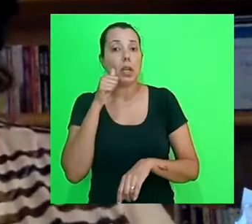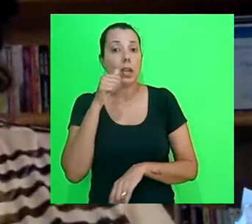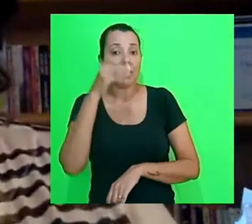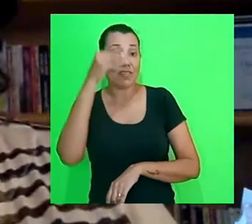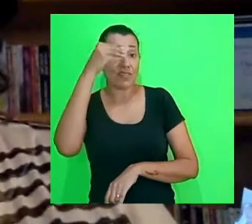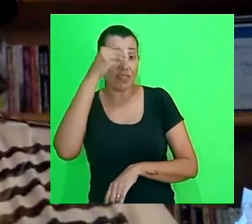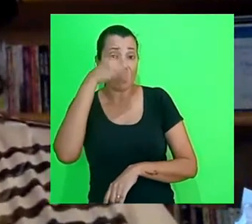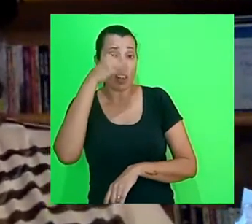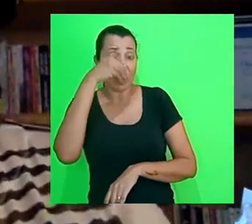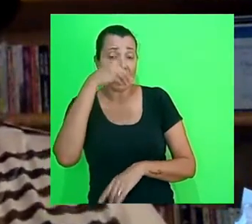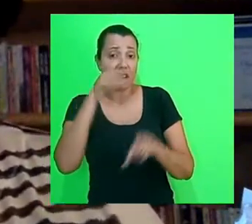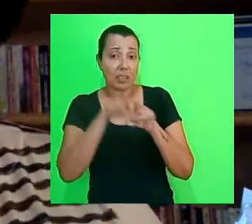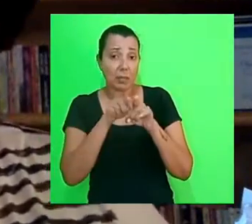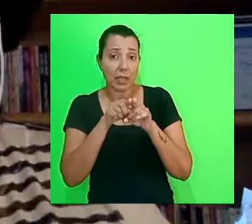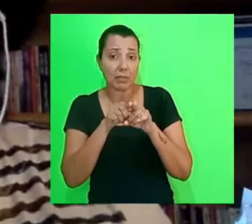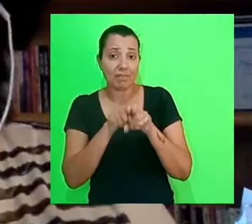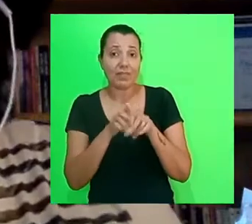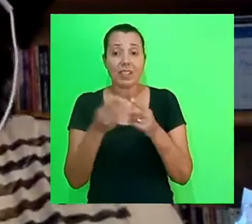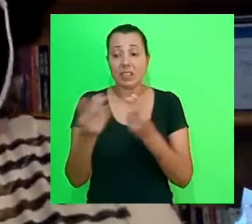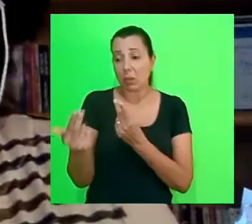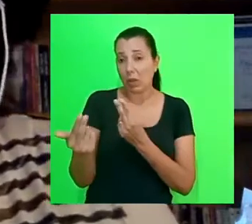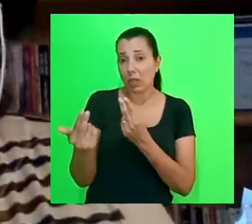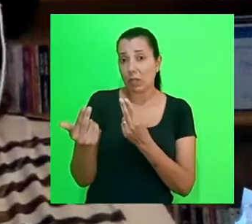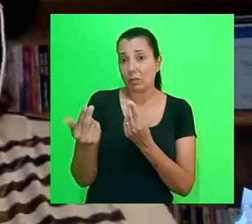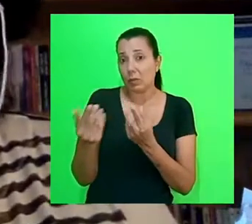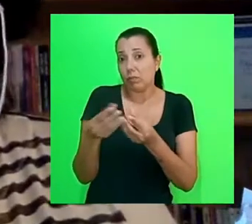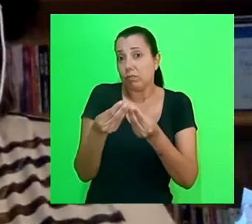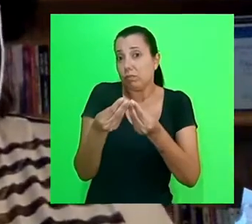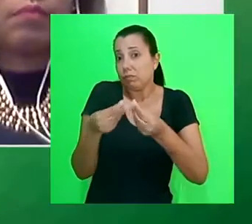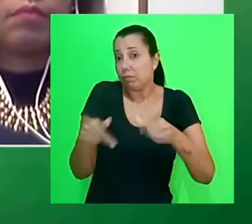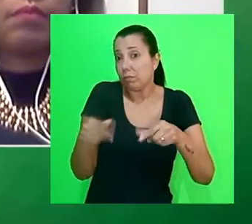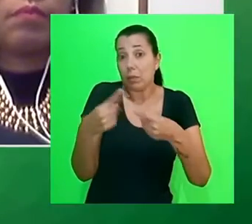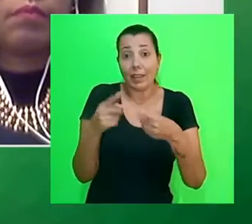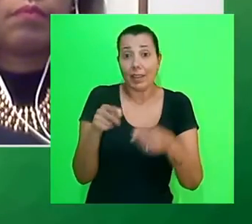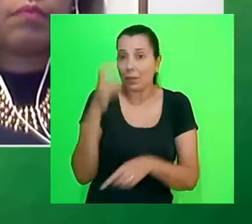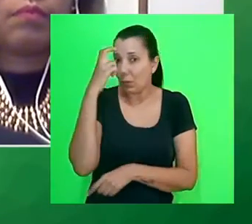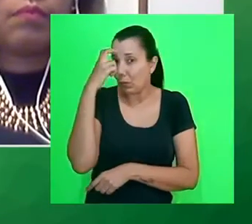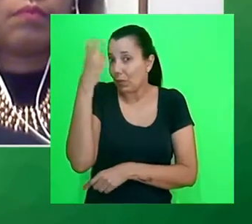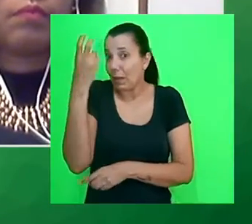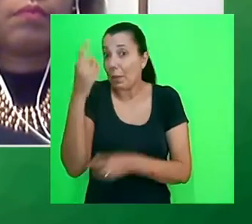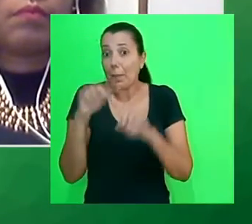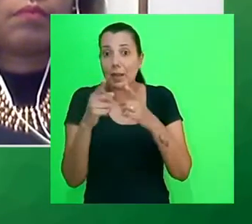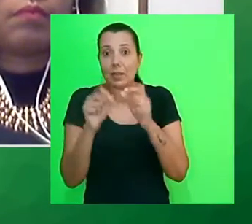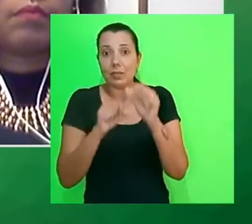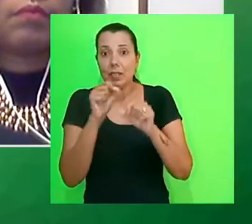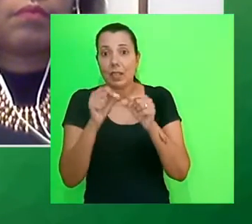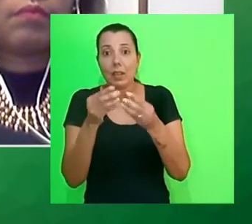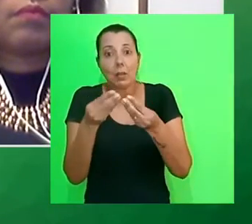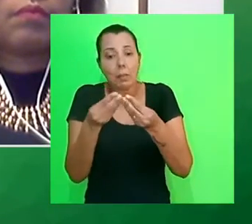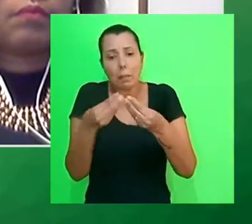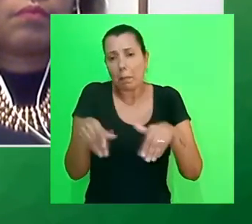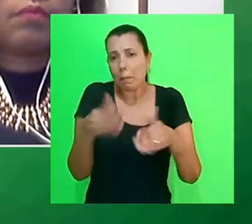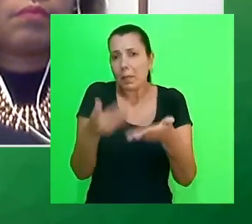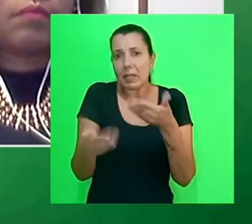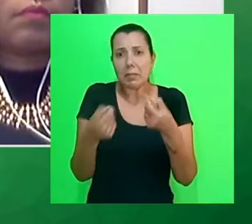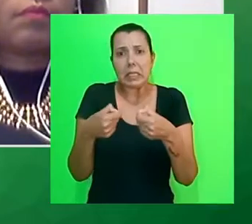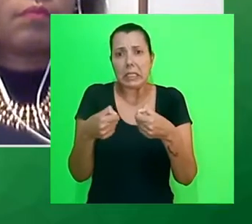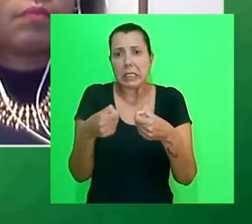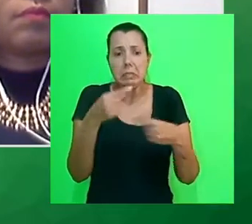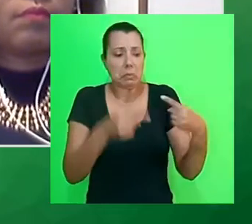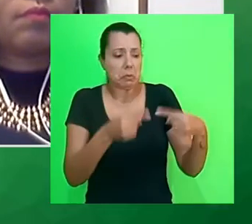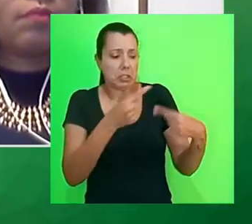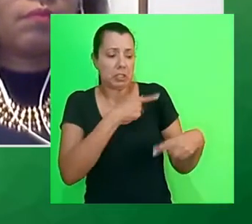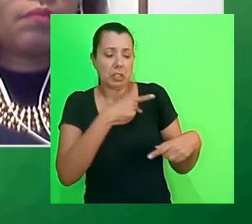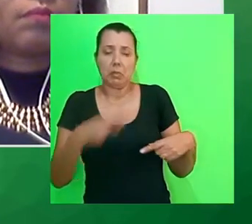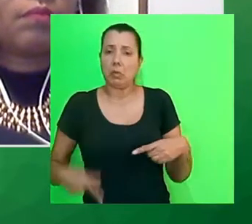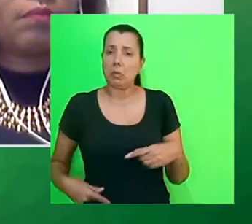o que Valesca chamou a atenção, que é um esforço que o movimento de mulheres e as políticas para as mulheres em tempos